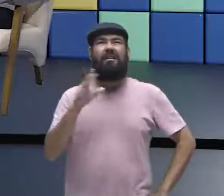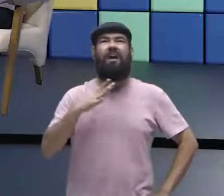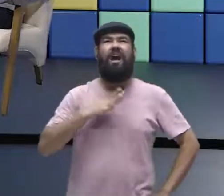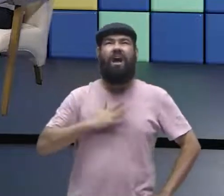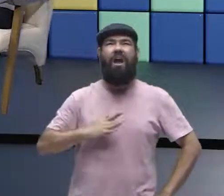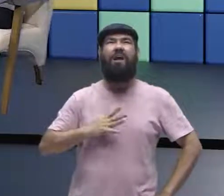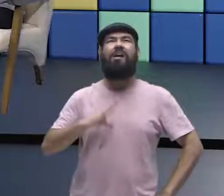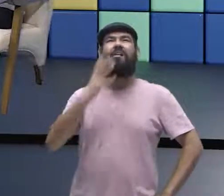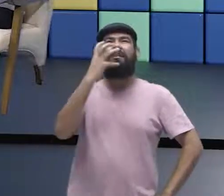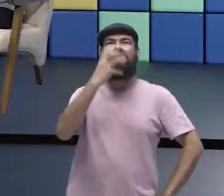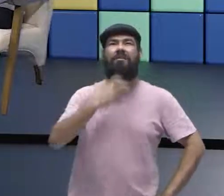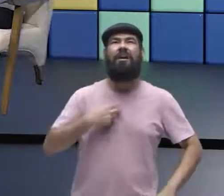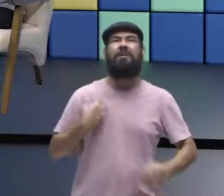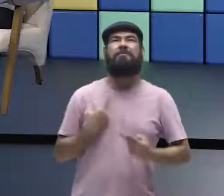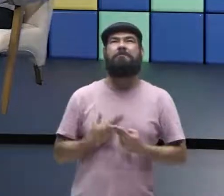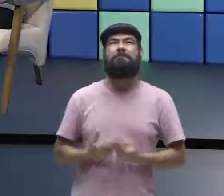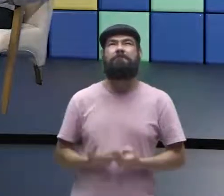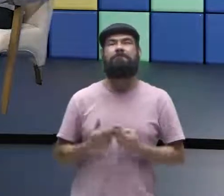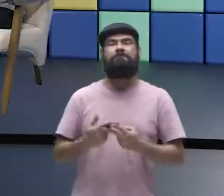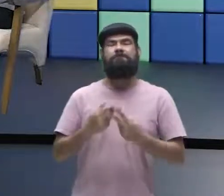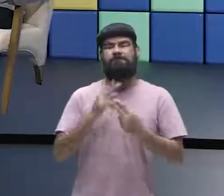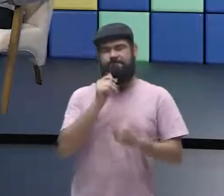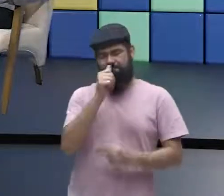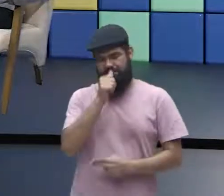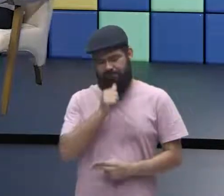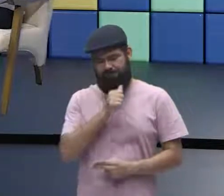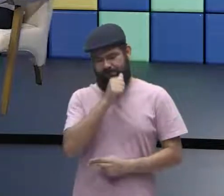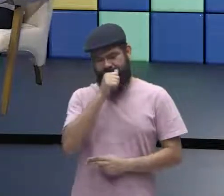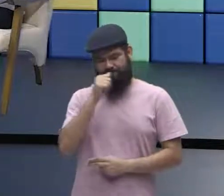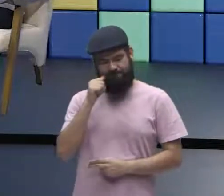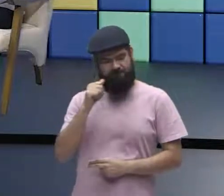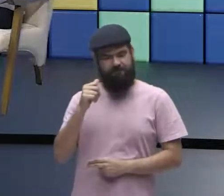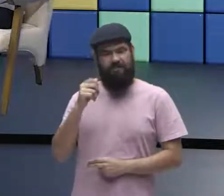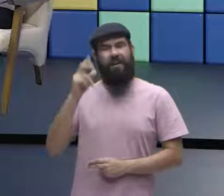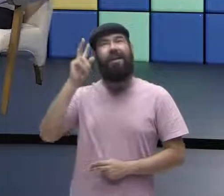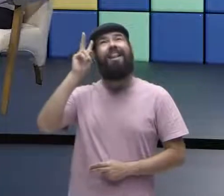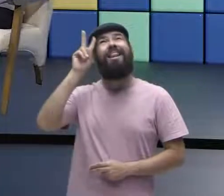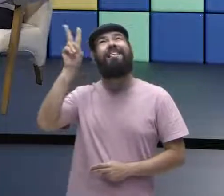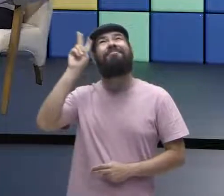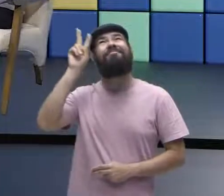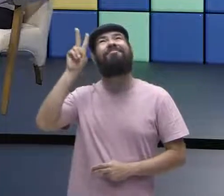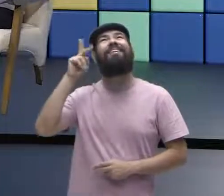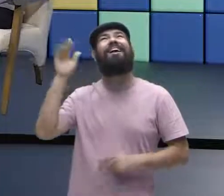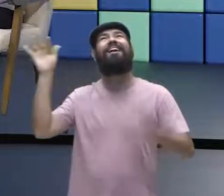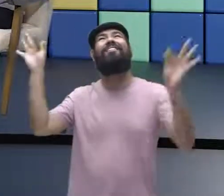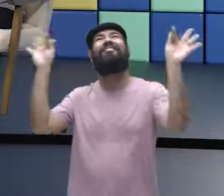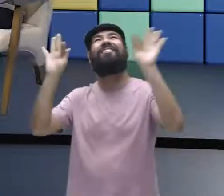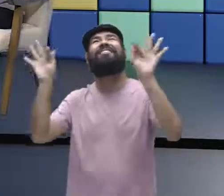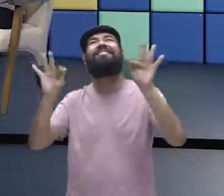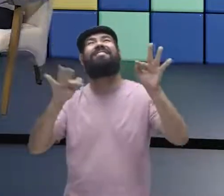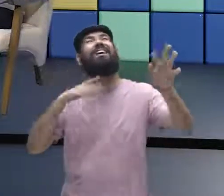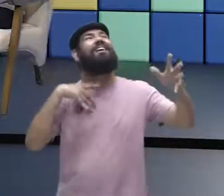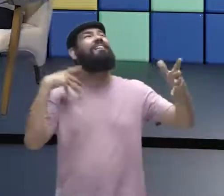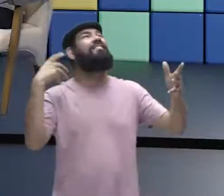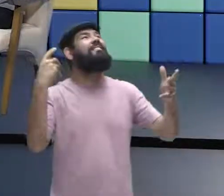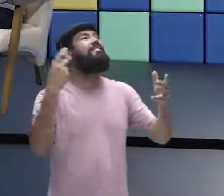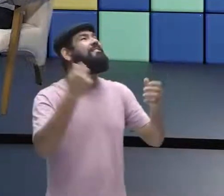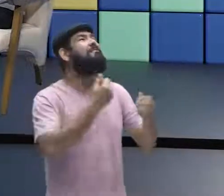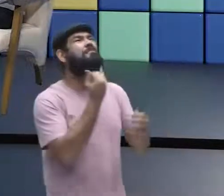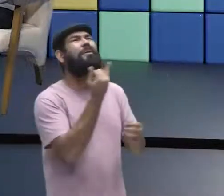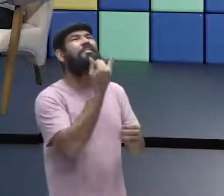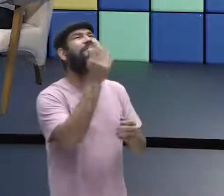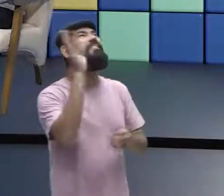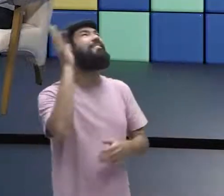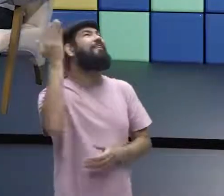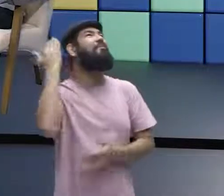com raiva, eu não posso agir assim. E pode lembrar de um momento saudável, feliz, recordar algo que importante que você viveu.